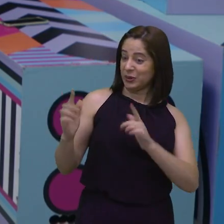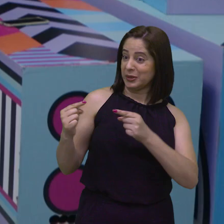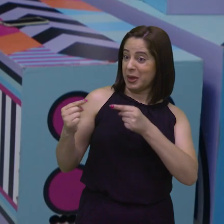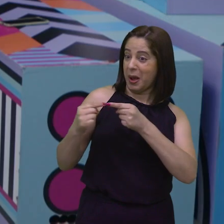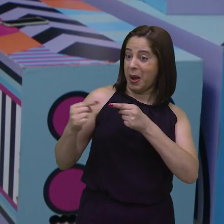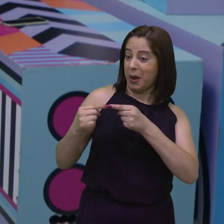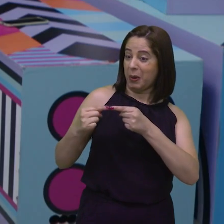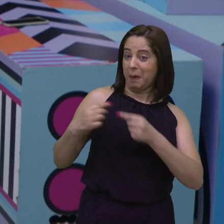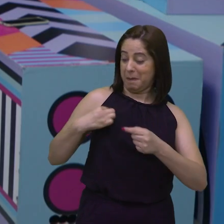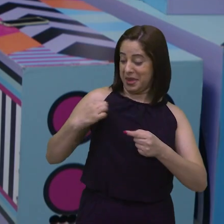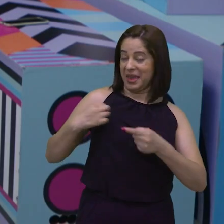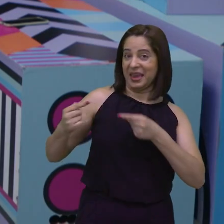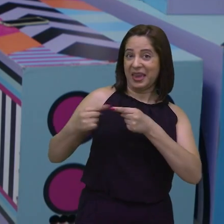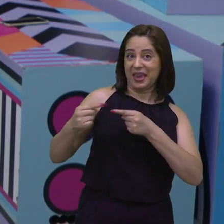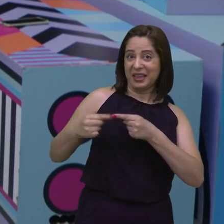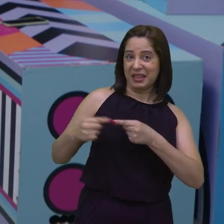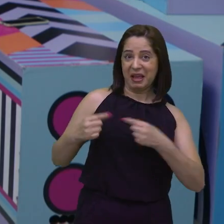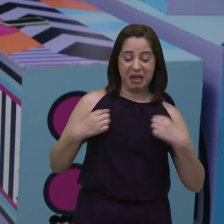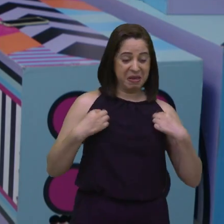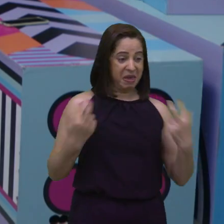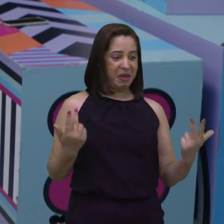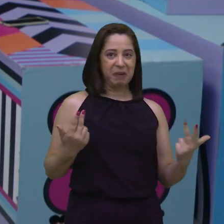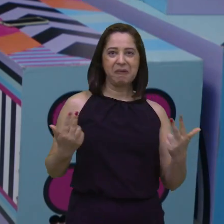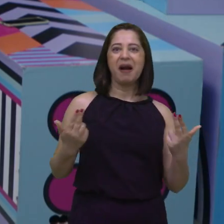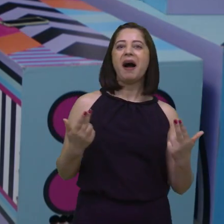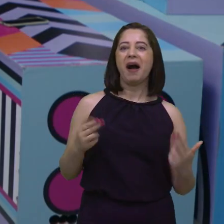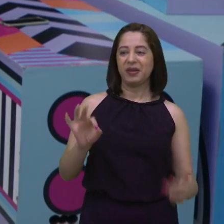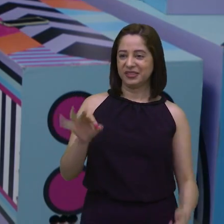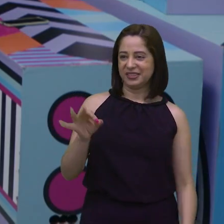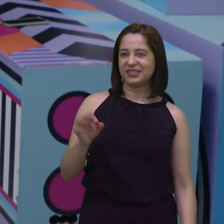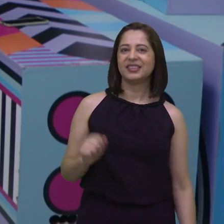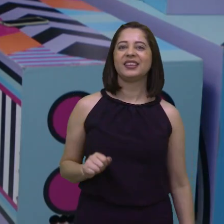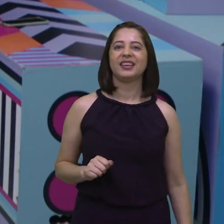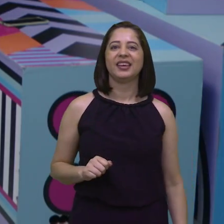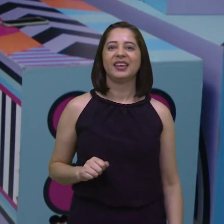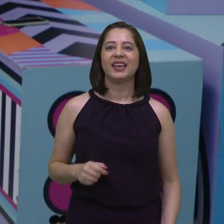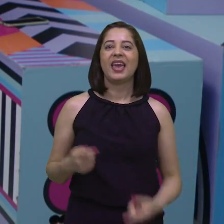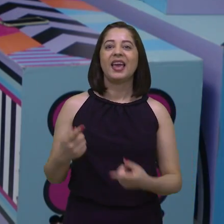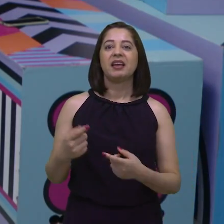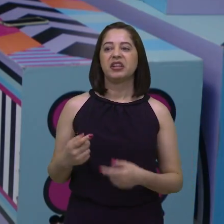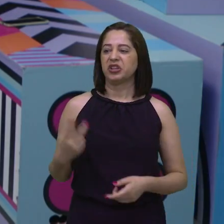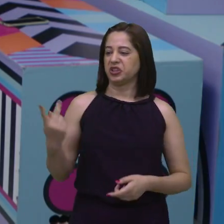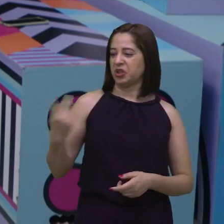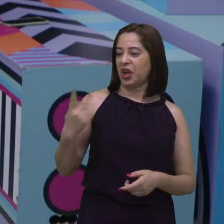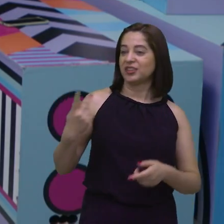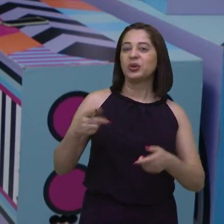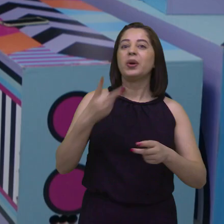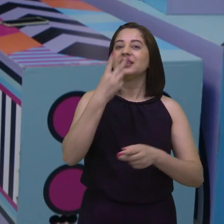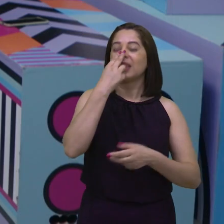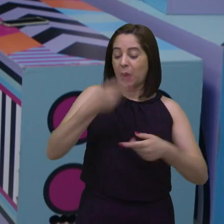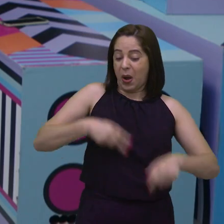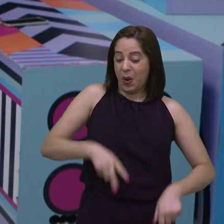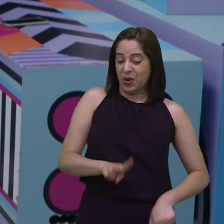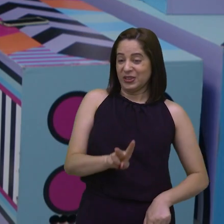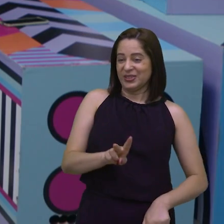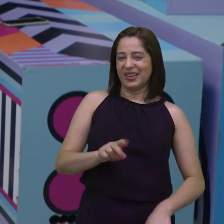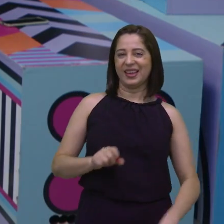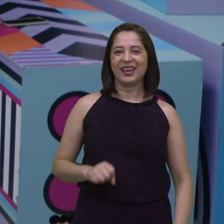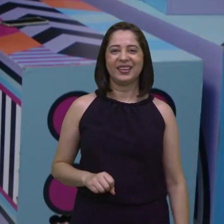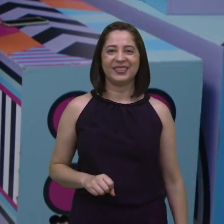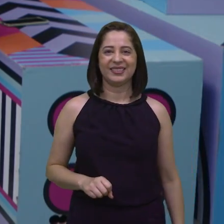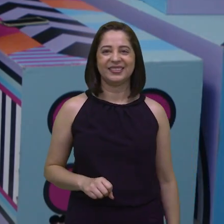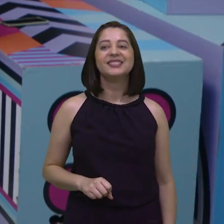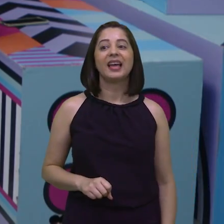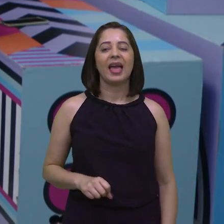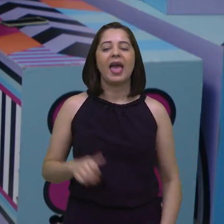você viu? Braço trocado. Eu e o Thiago estamos com a mesma camisa. É mesmo. Dá pra ver, ó. Estamos gêmeos de camisa. É mesmo.